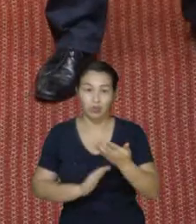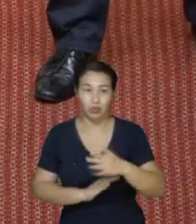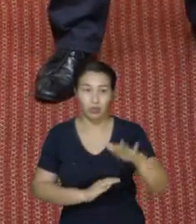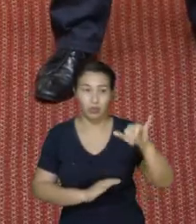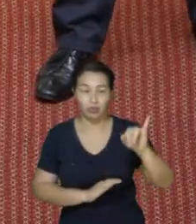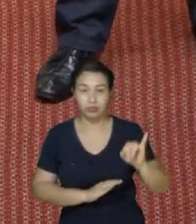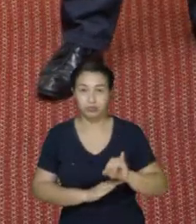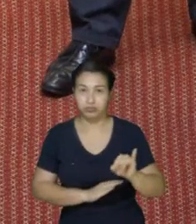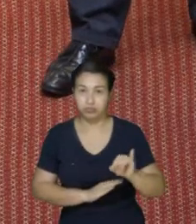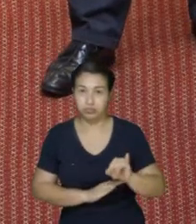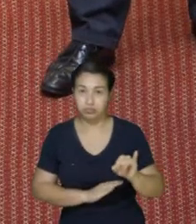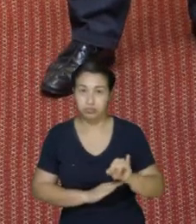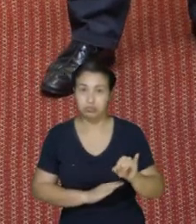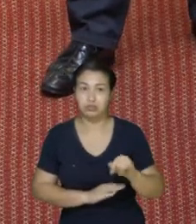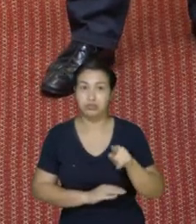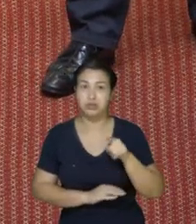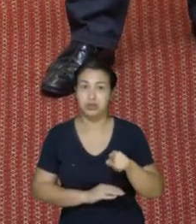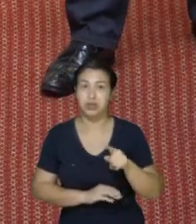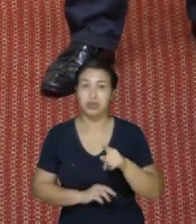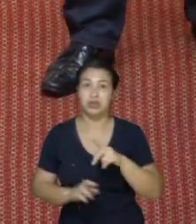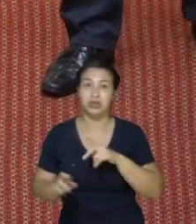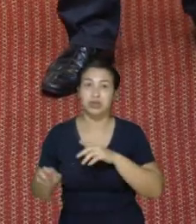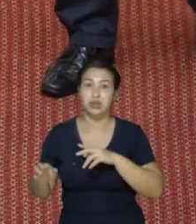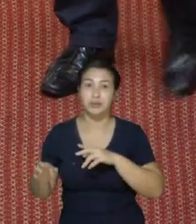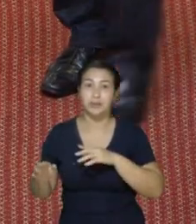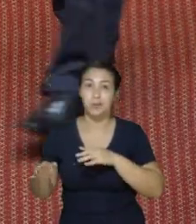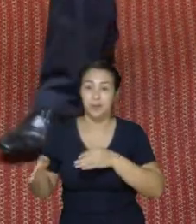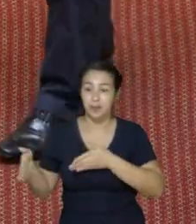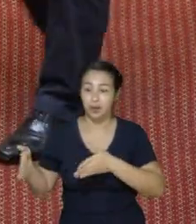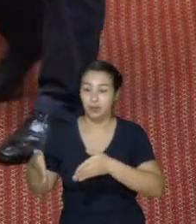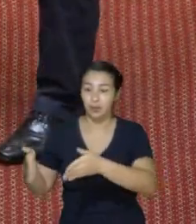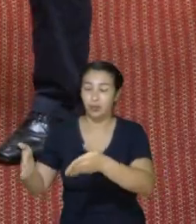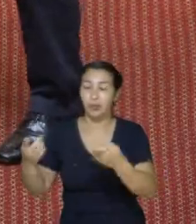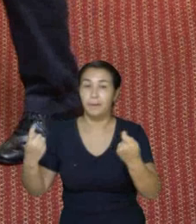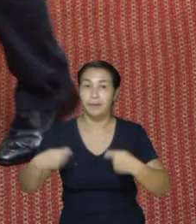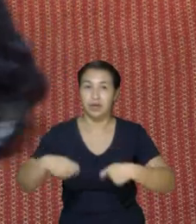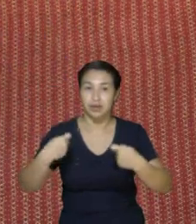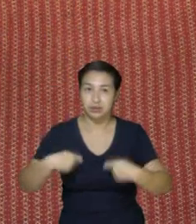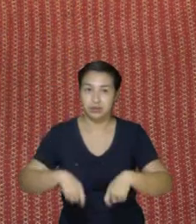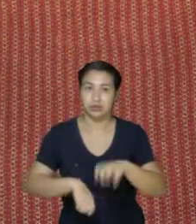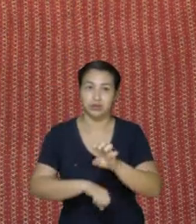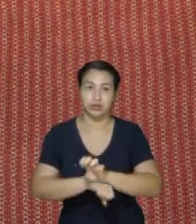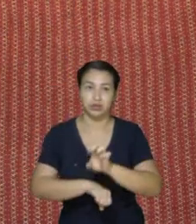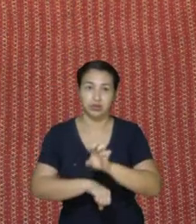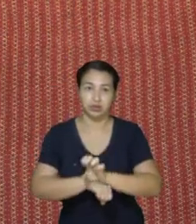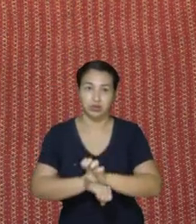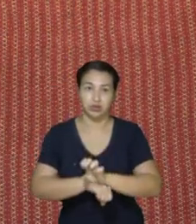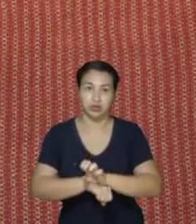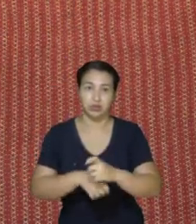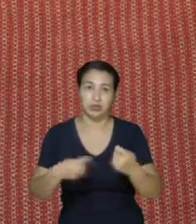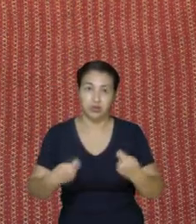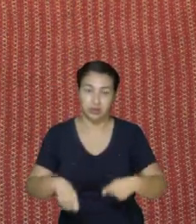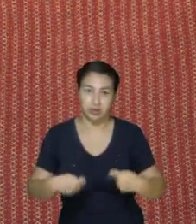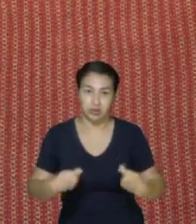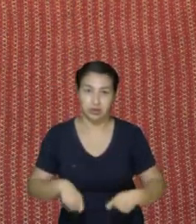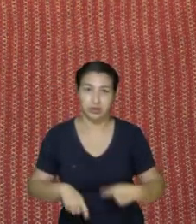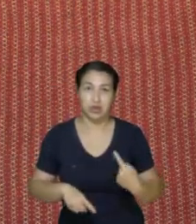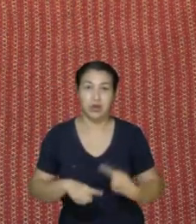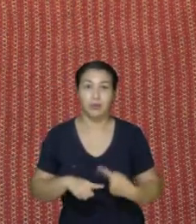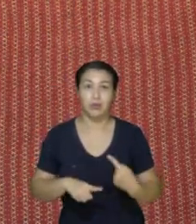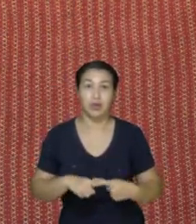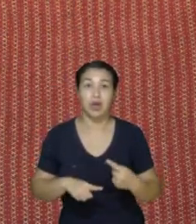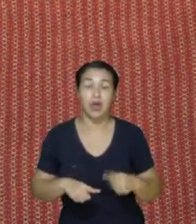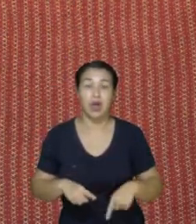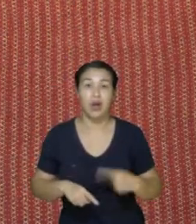Vale, essa é uma estrada que tem que ser estadual. Tem que ser estadual, porque é o